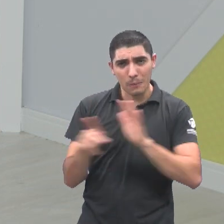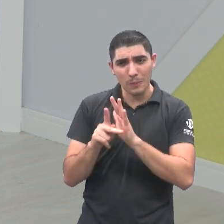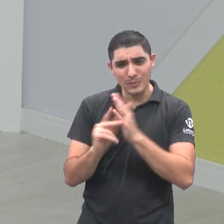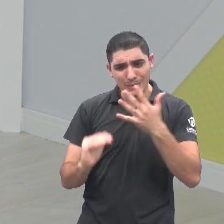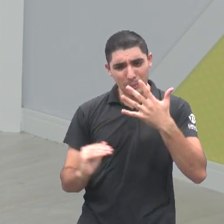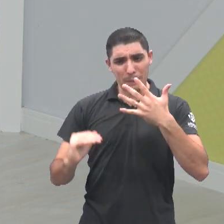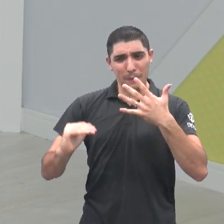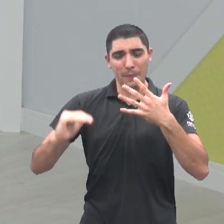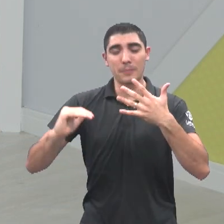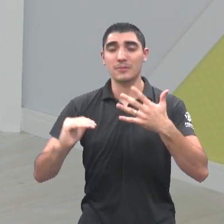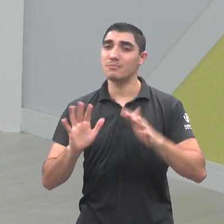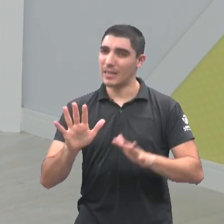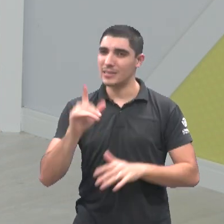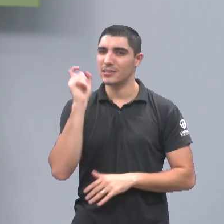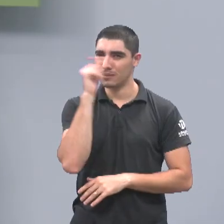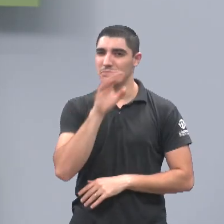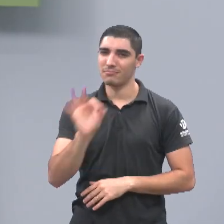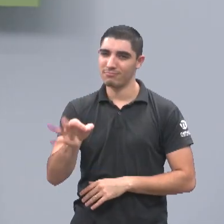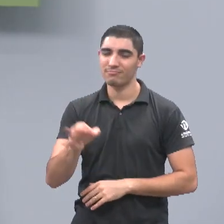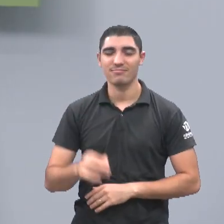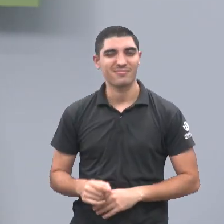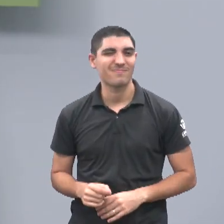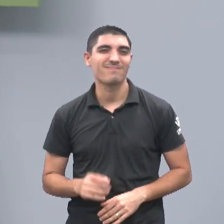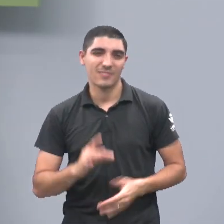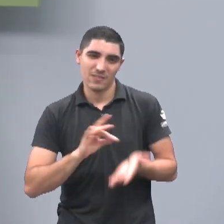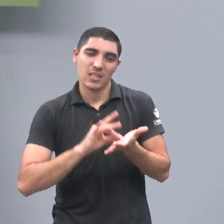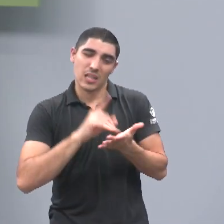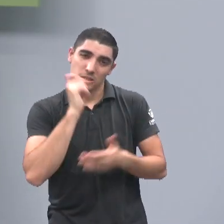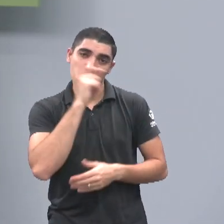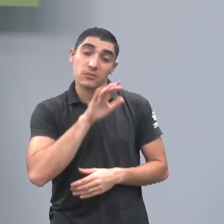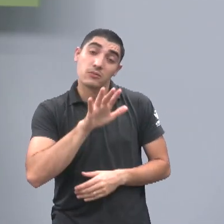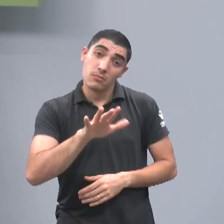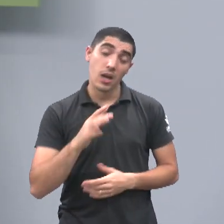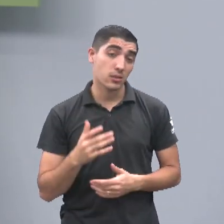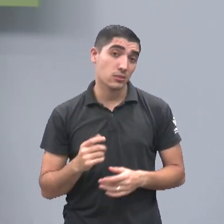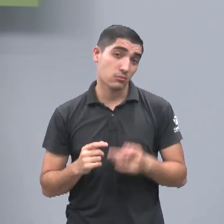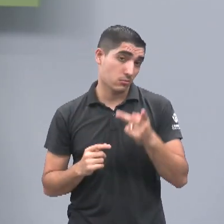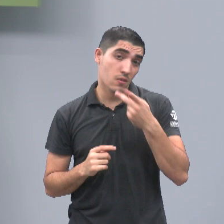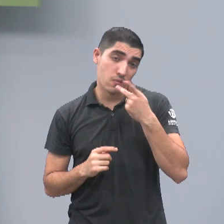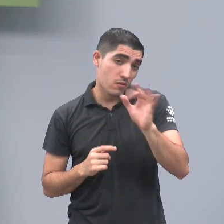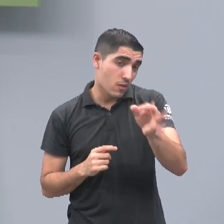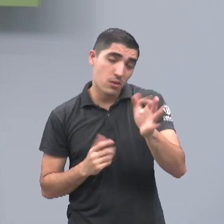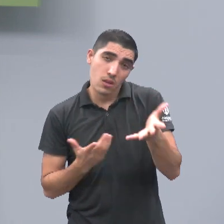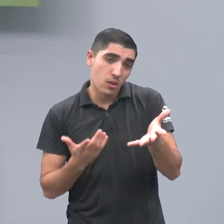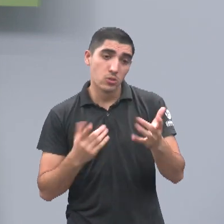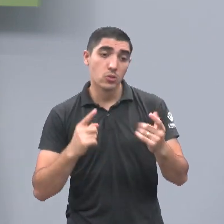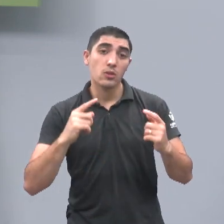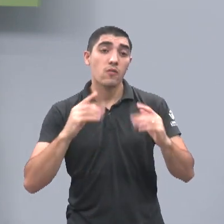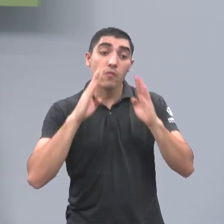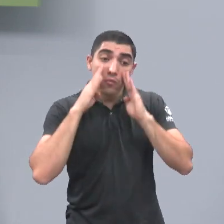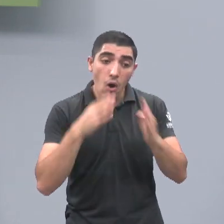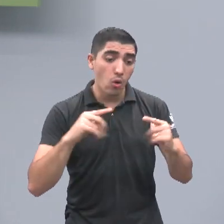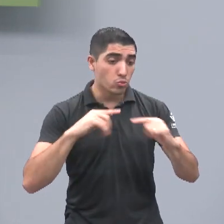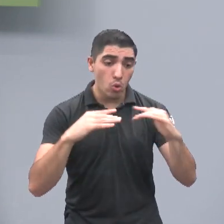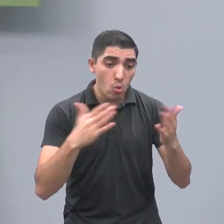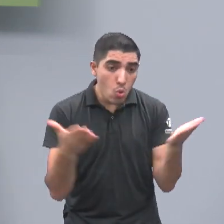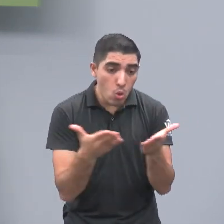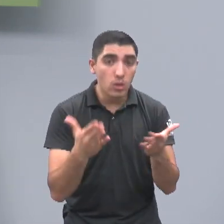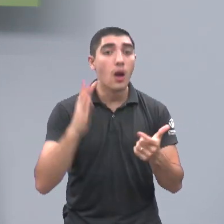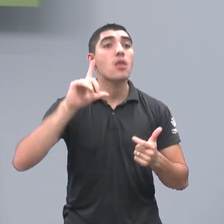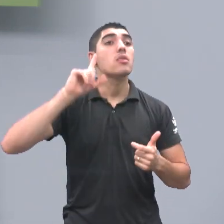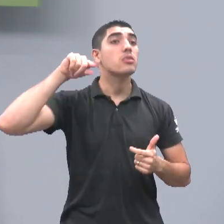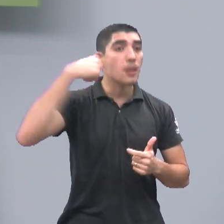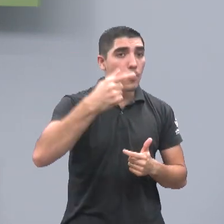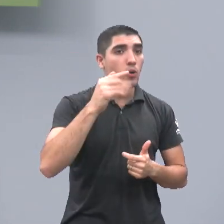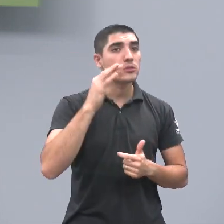situação está muito complicada, né, Brunão? Está muito complicada, mas assim, como você falou, ir jogo a jogo, pensar no jogo de agora para depois pensar na frente. Então tem